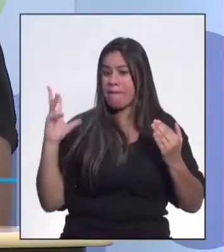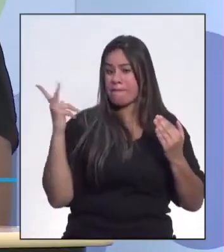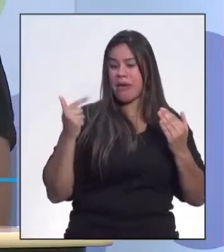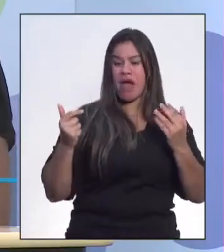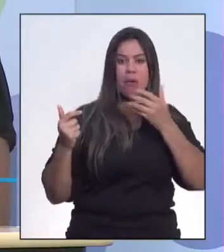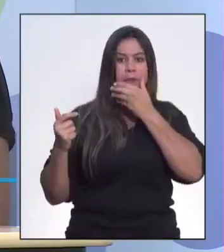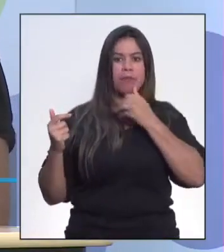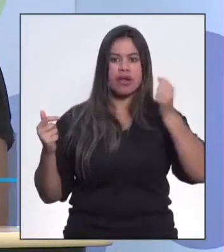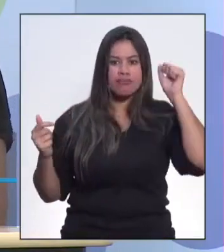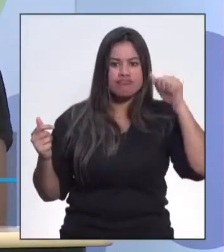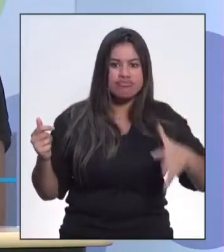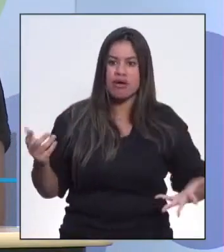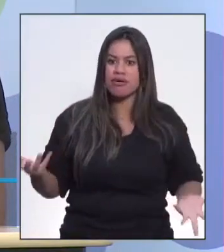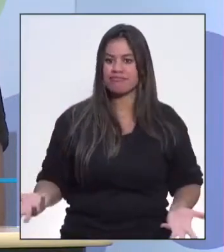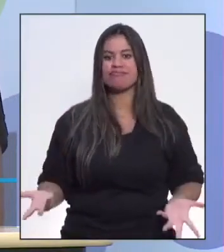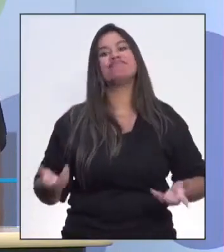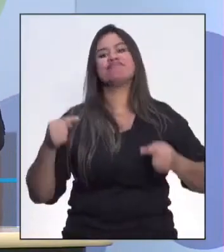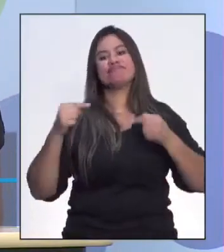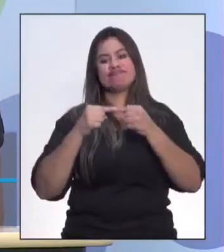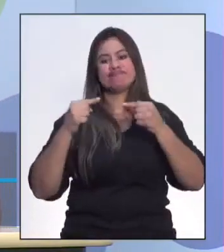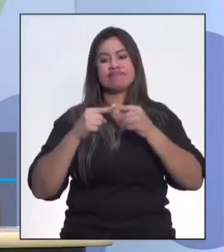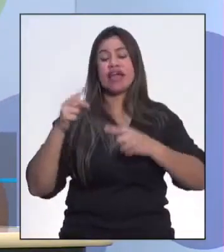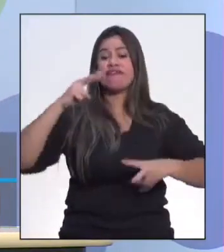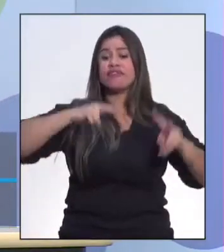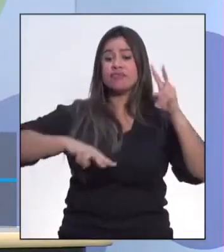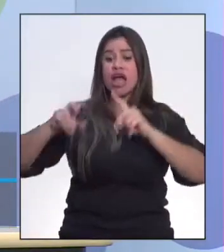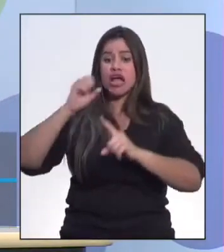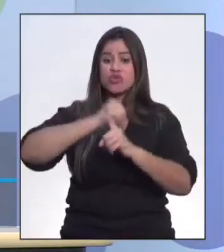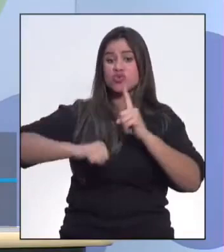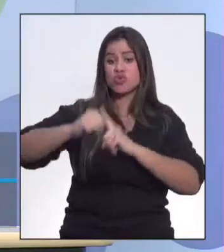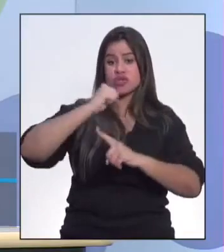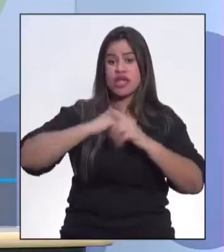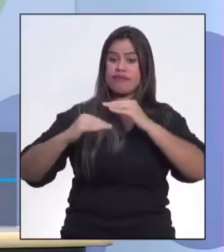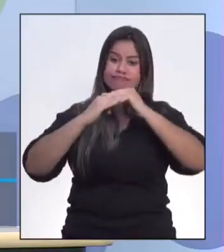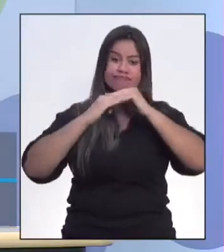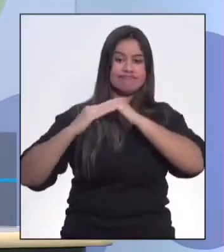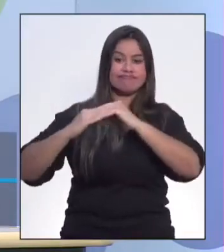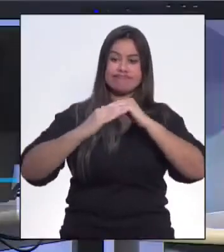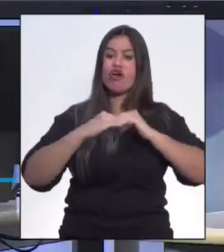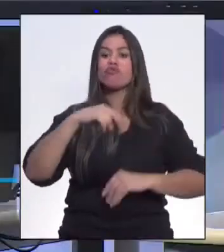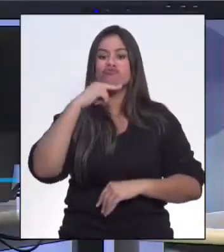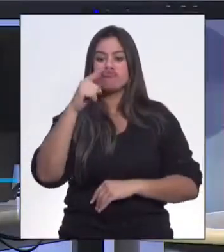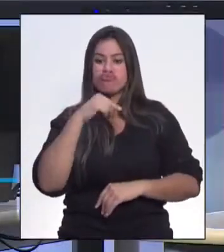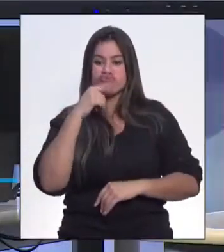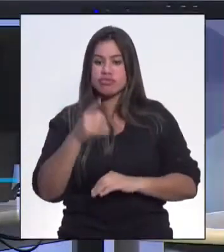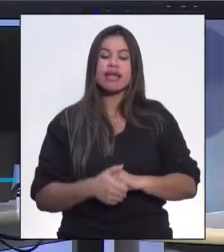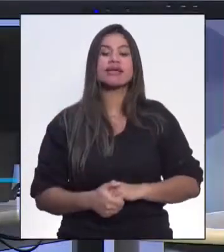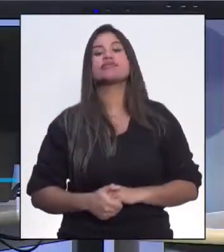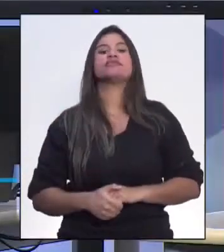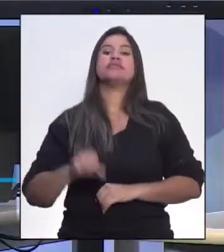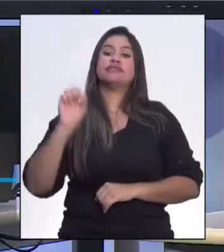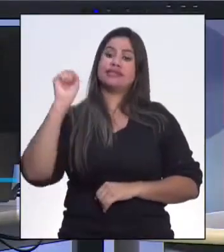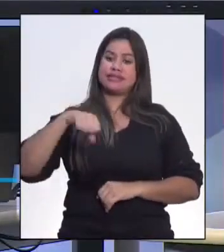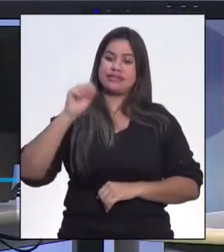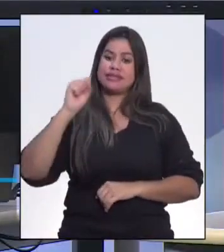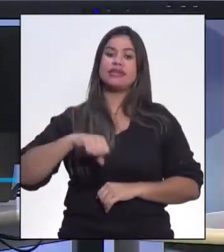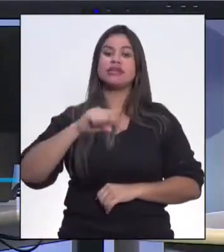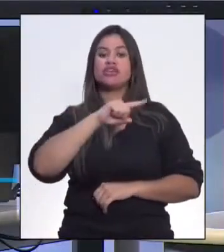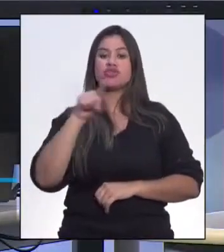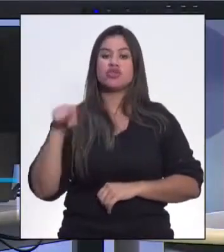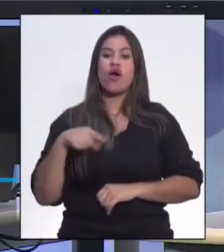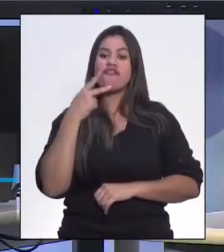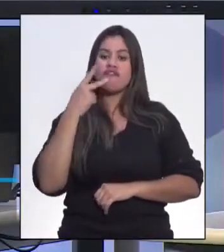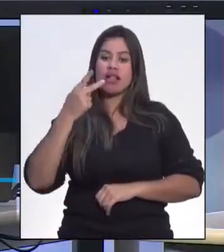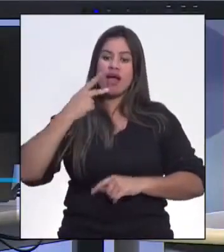lei, mas é também a visibilidade que a mulher tem na sociedade, ser igual. Sim, e nós estamos tratando desses aspectos